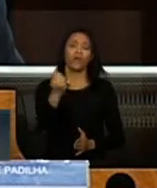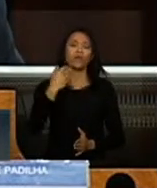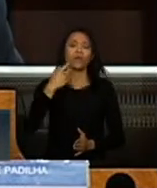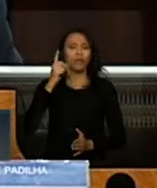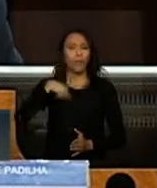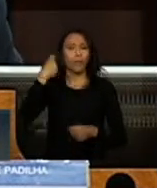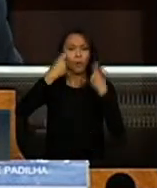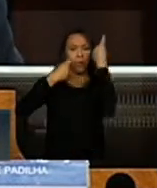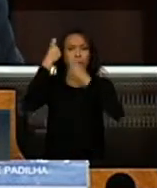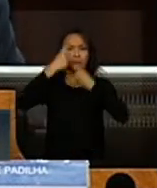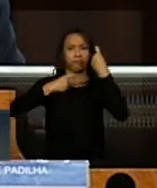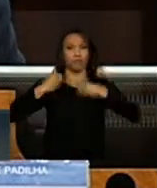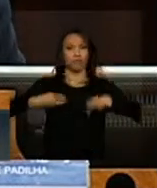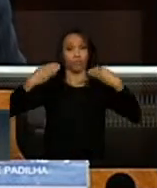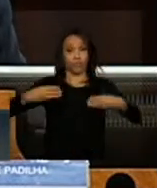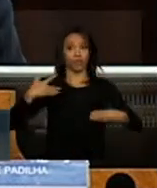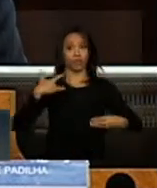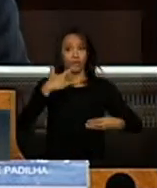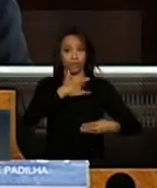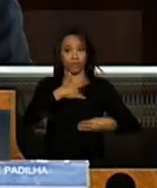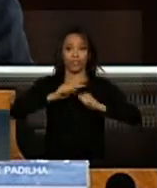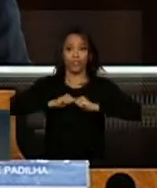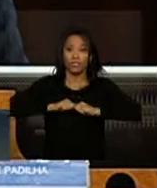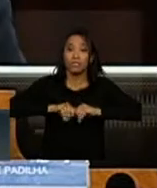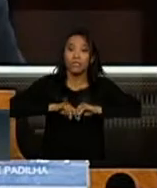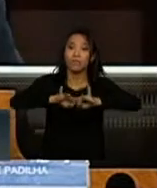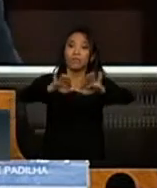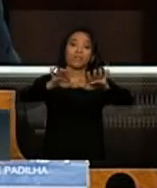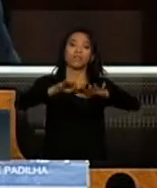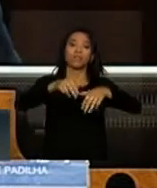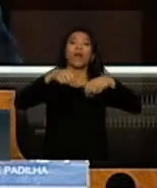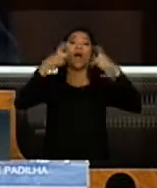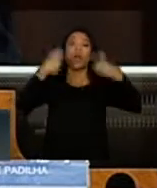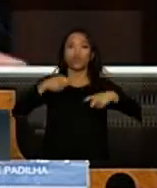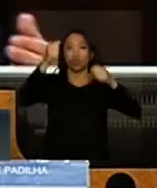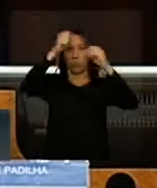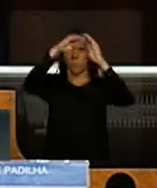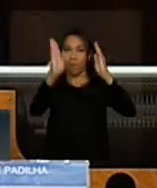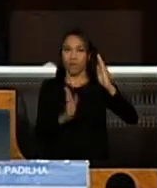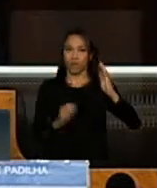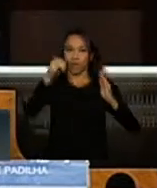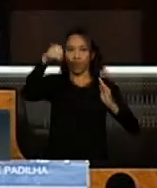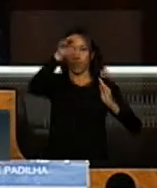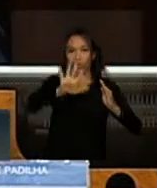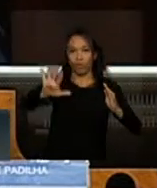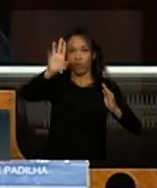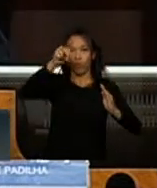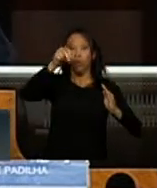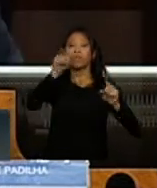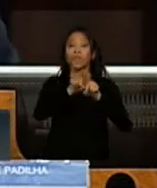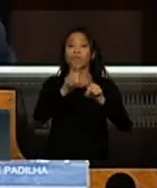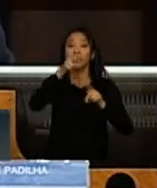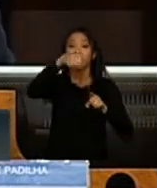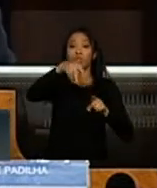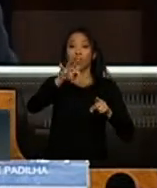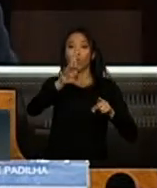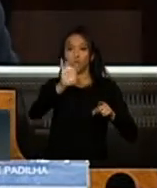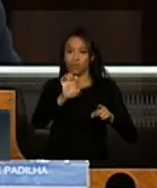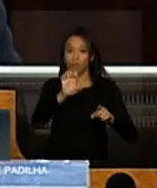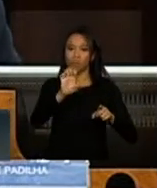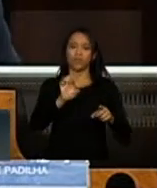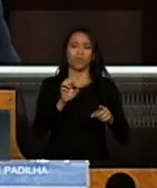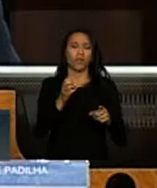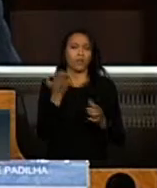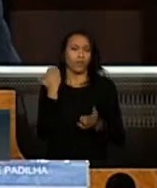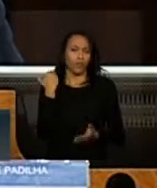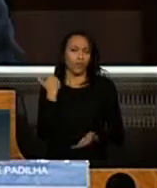do Ministério da Saúde da expansão na região Norte e Nordeste. Quando nós planejamos a rede cegonha, no